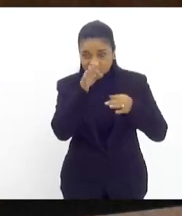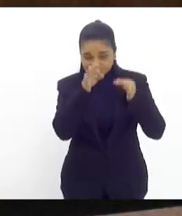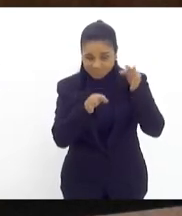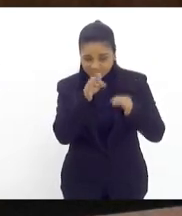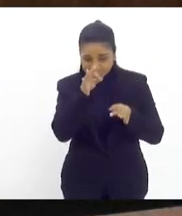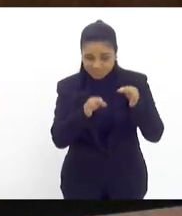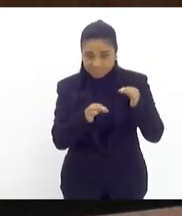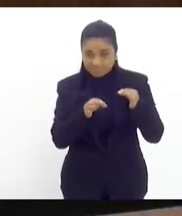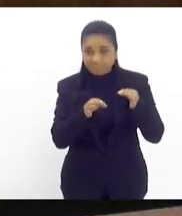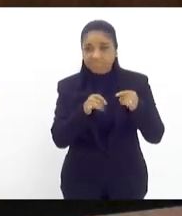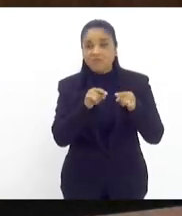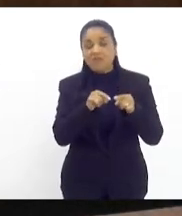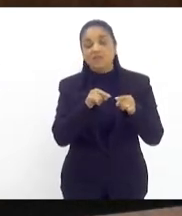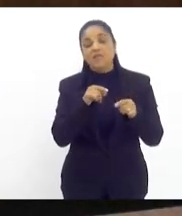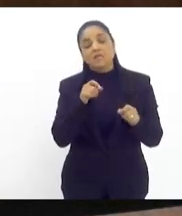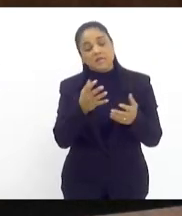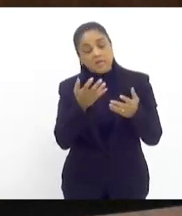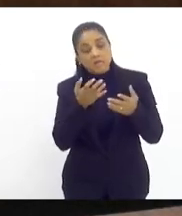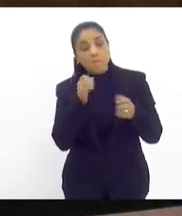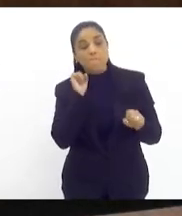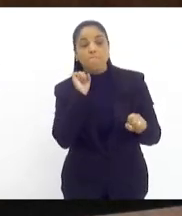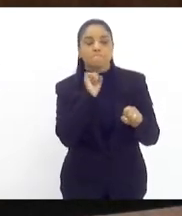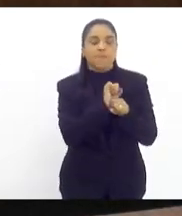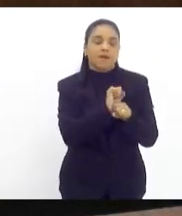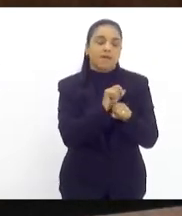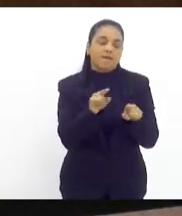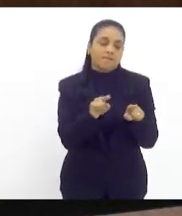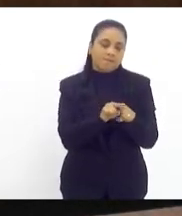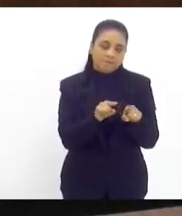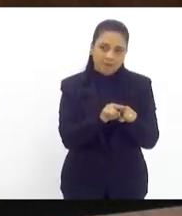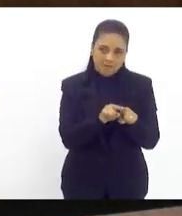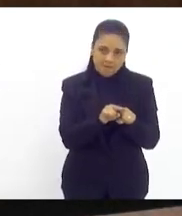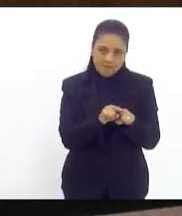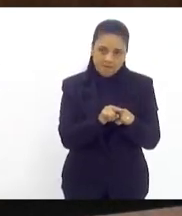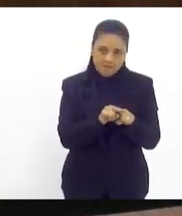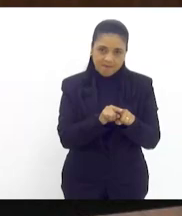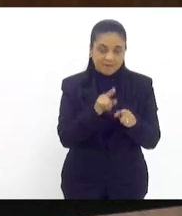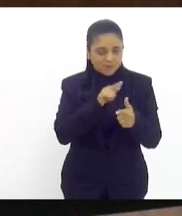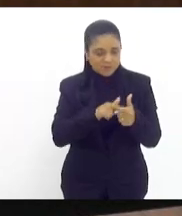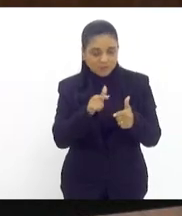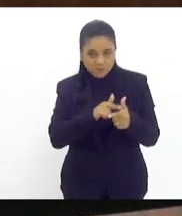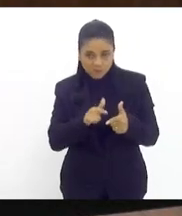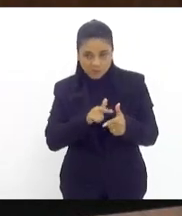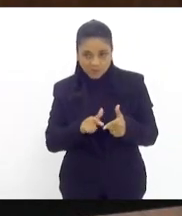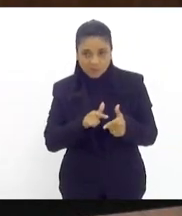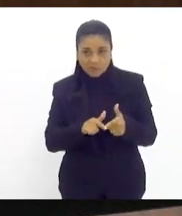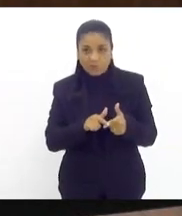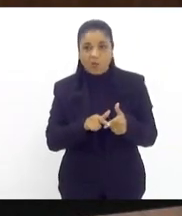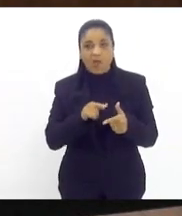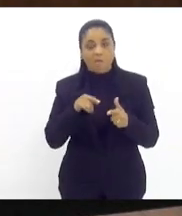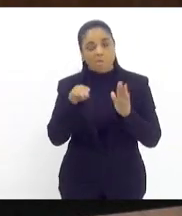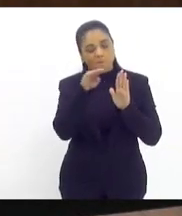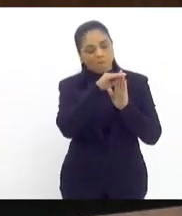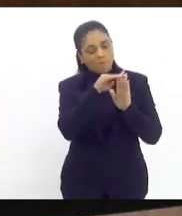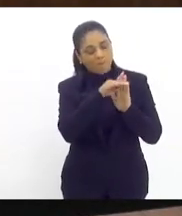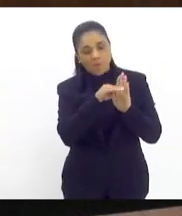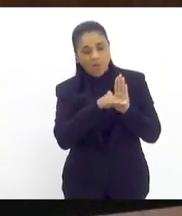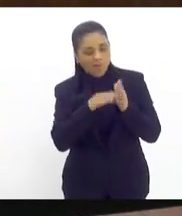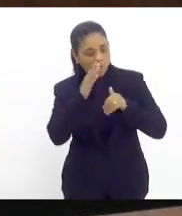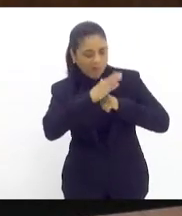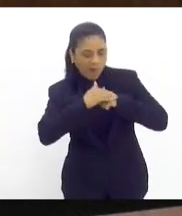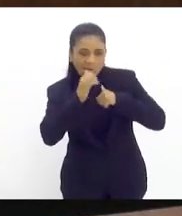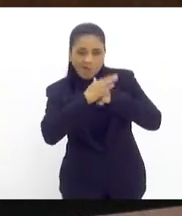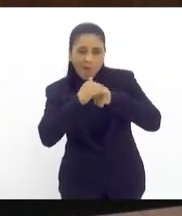isso também não é pauta dos conservadores passar a mão na cabeça